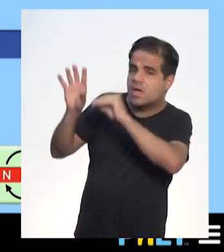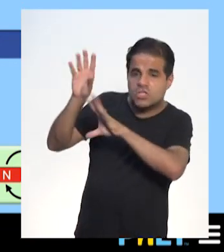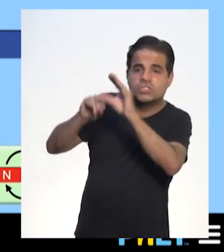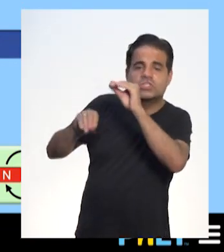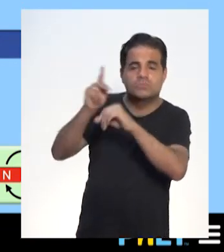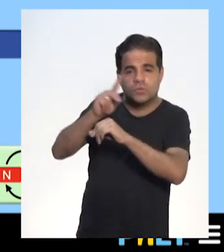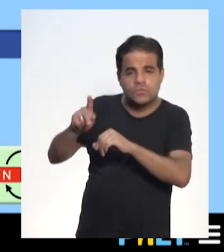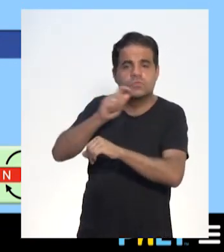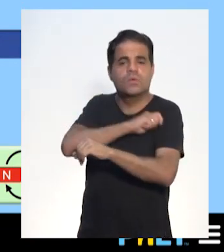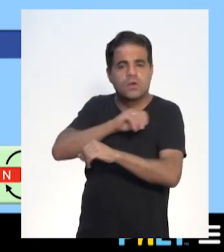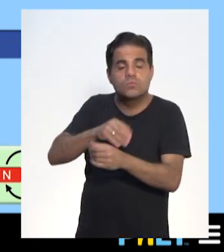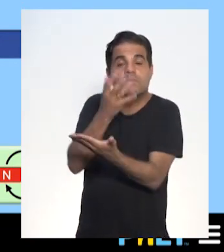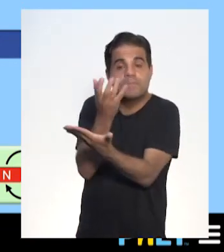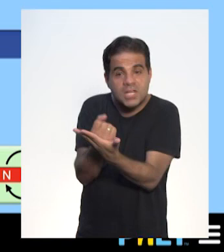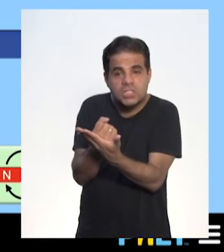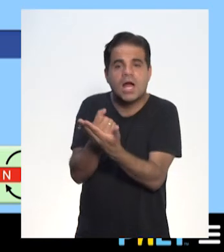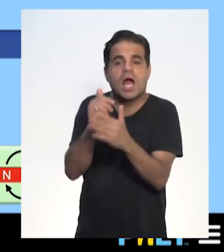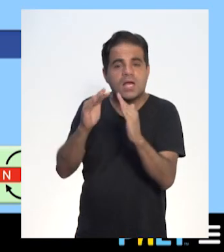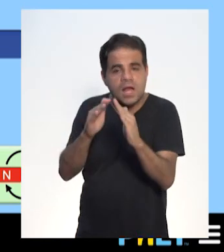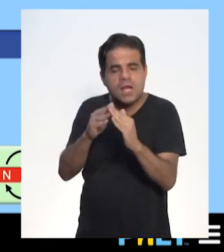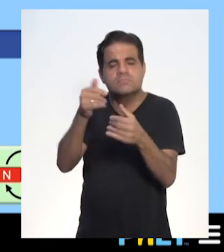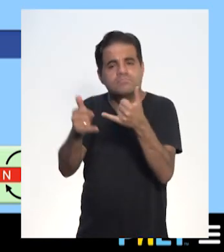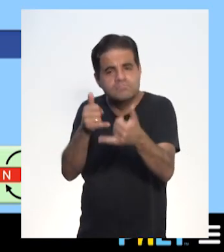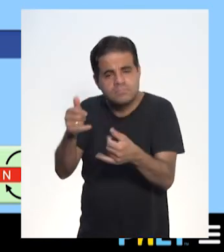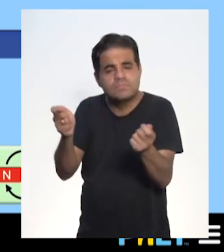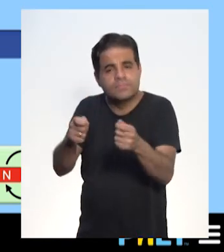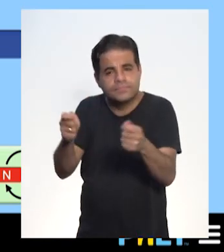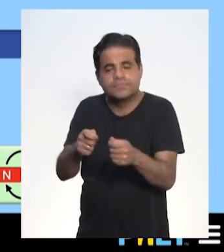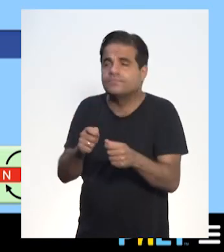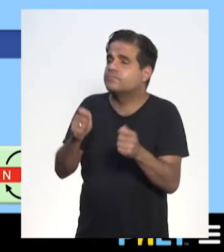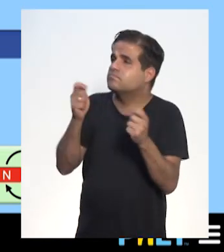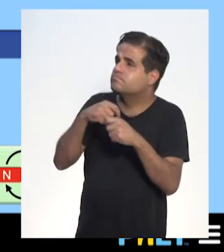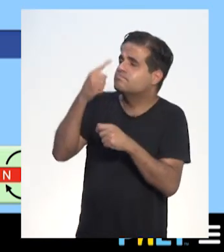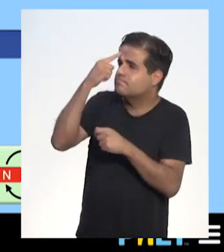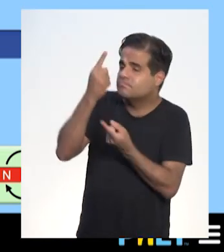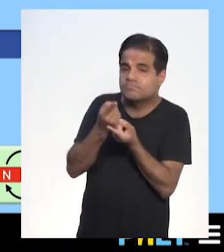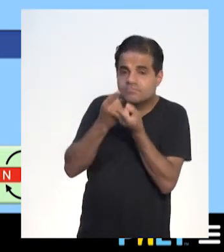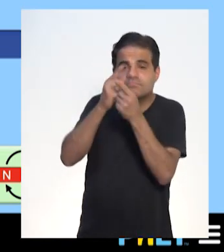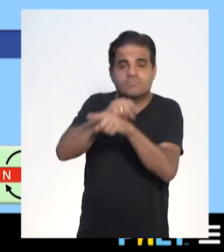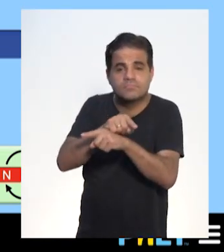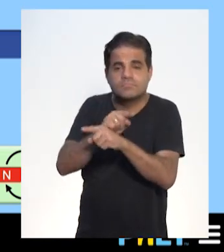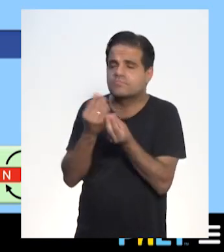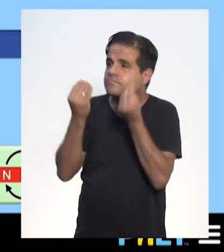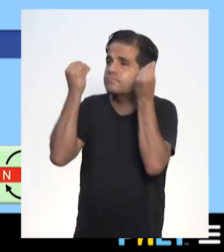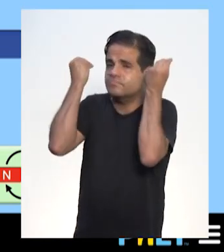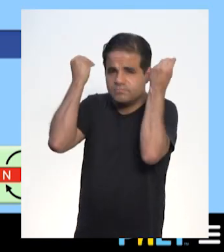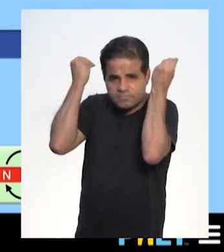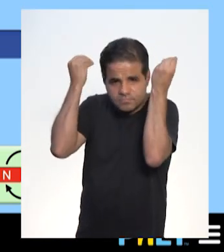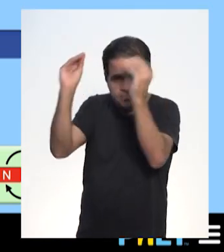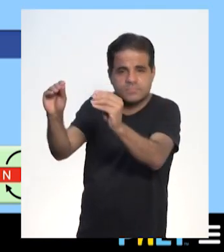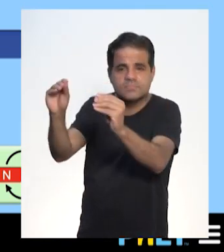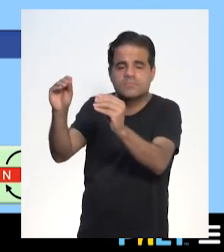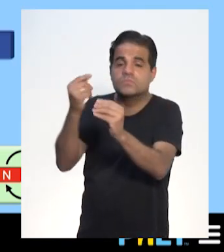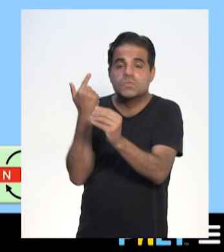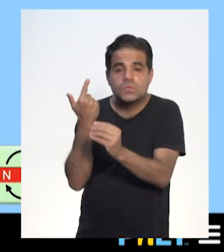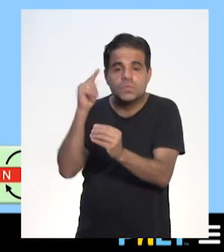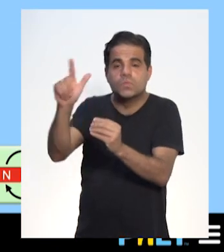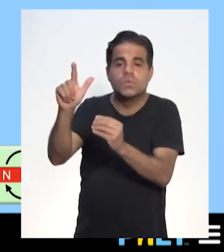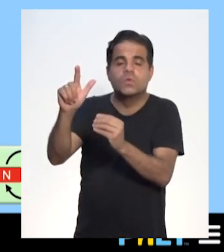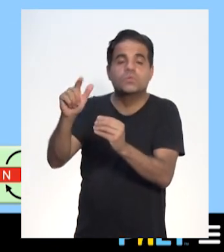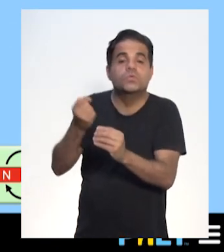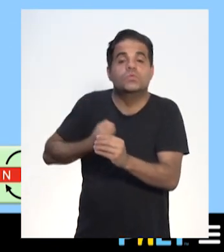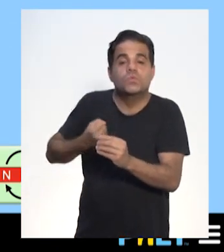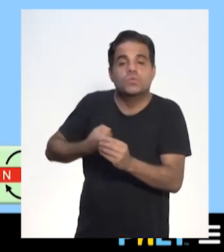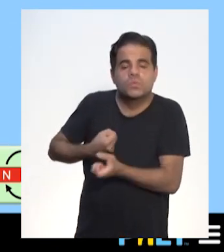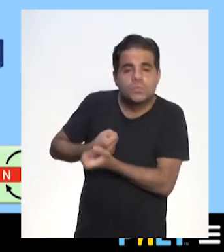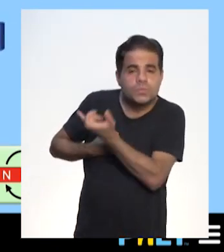né? Baixar em casa, né? Brincar um pouquinho, né? Eu posso aqui inverter, a gente pode colocar mais aqui outra, né? Aqui assim, o número